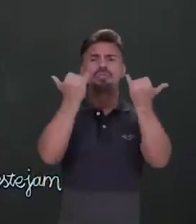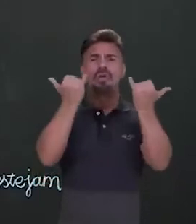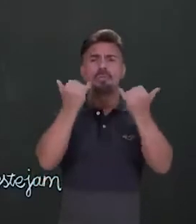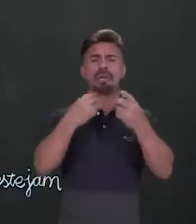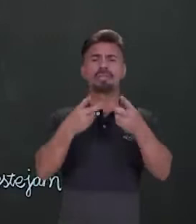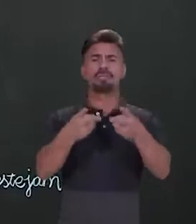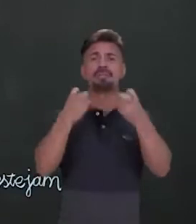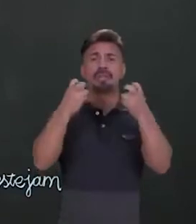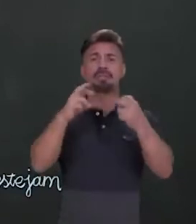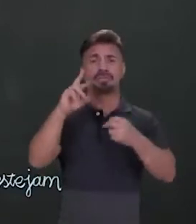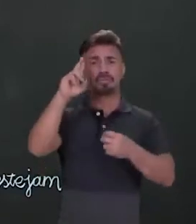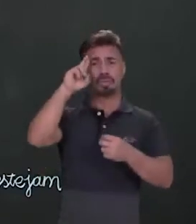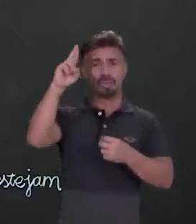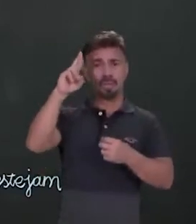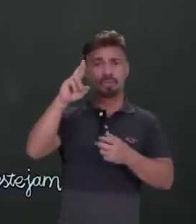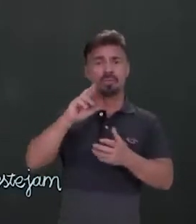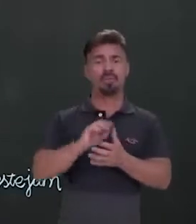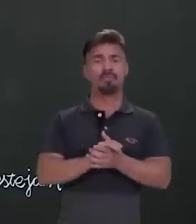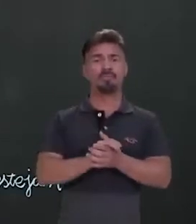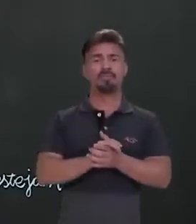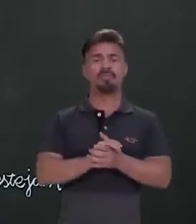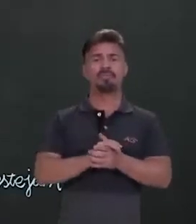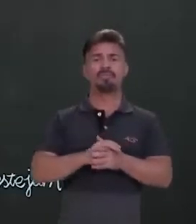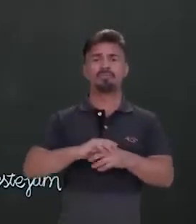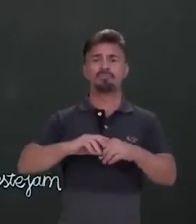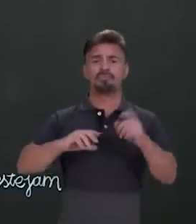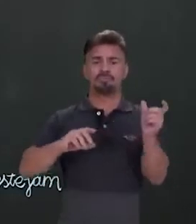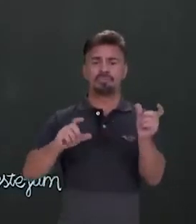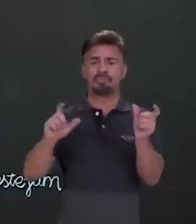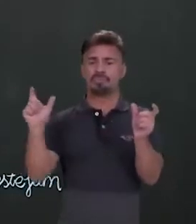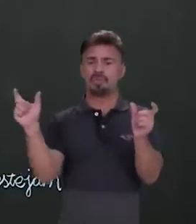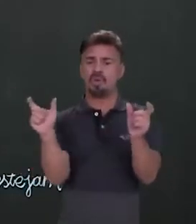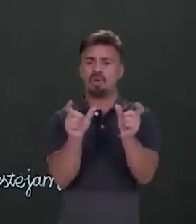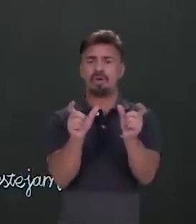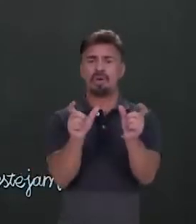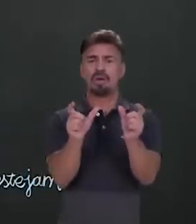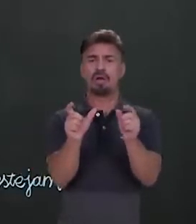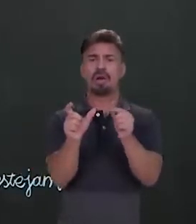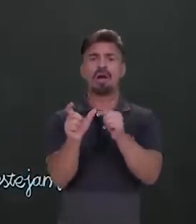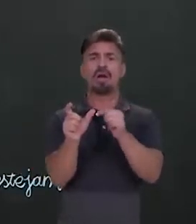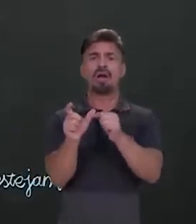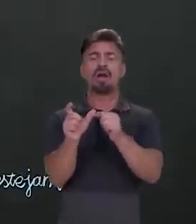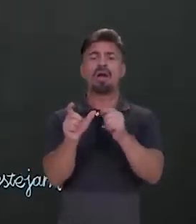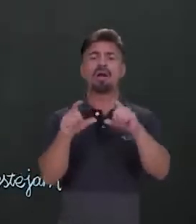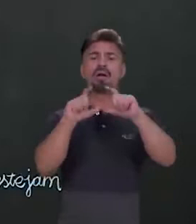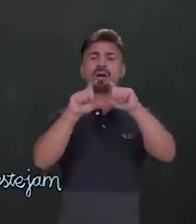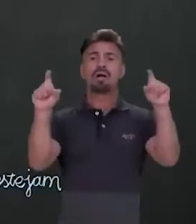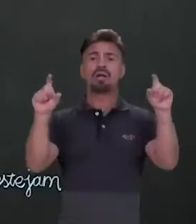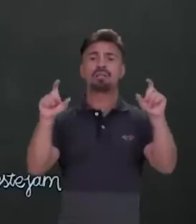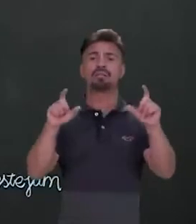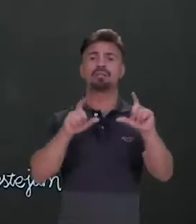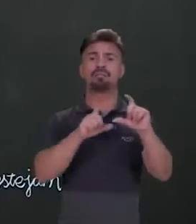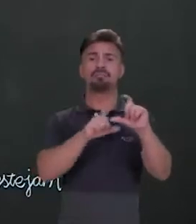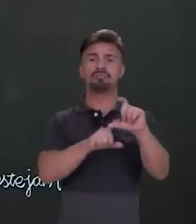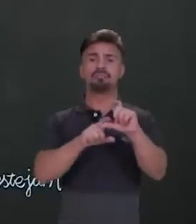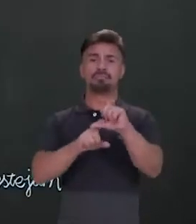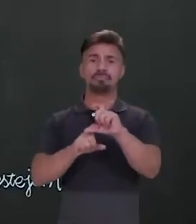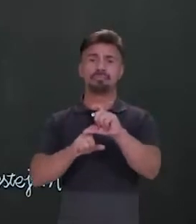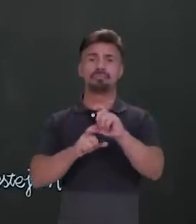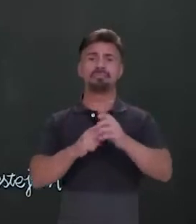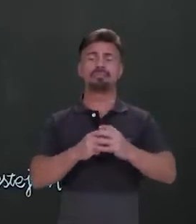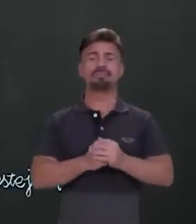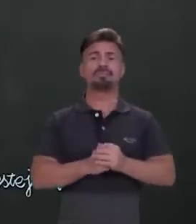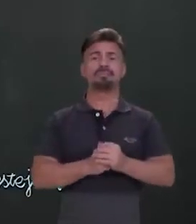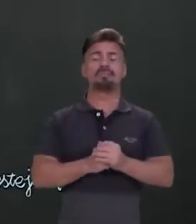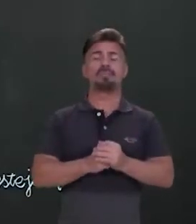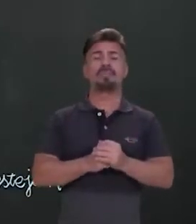sobre a percepção do diretor. O que completa essa ideia representa a oração subordinada. Já já eu vou ajudar